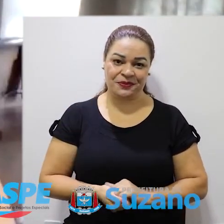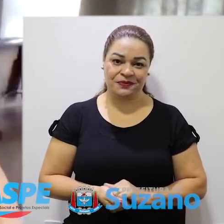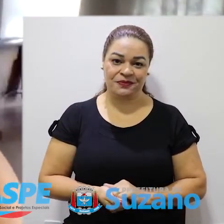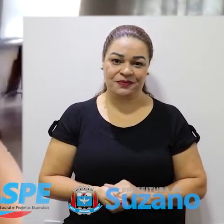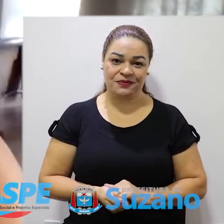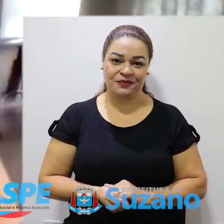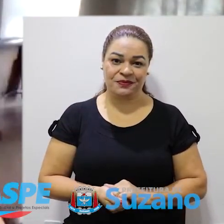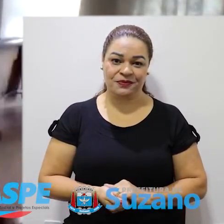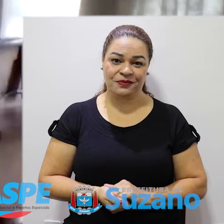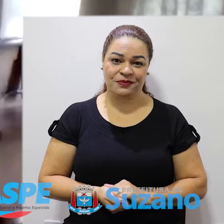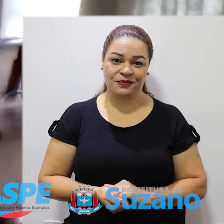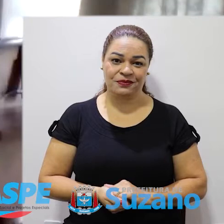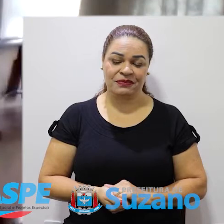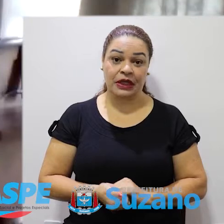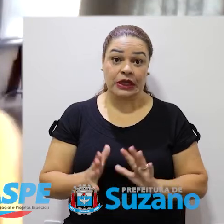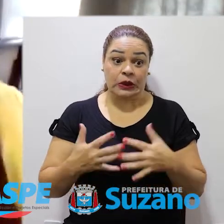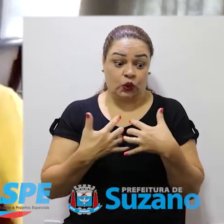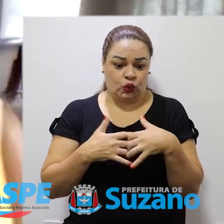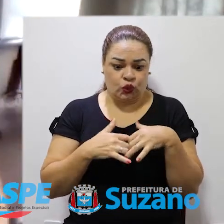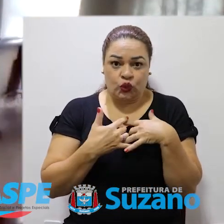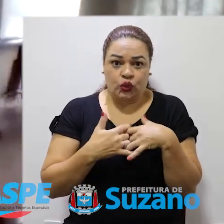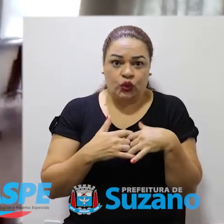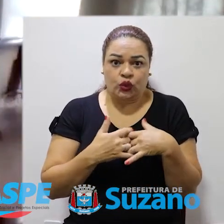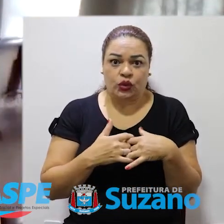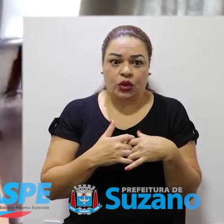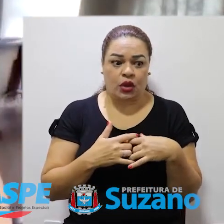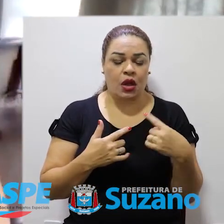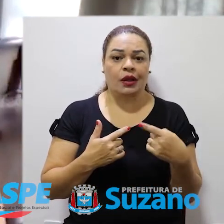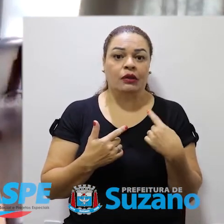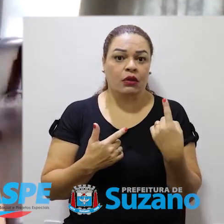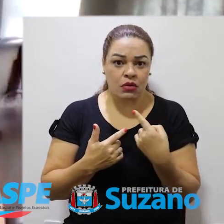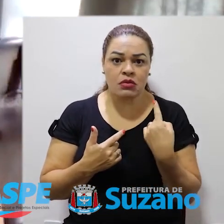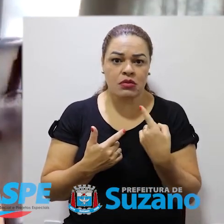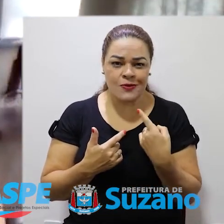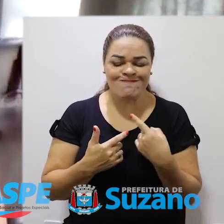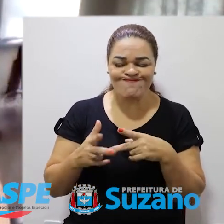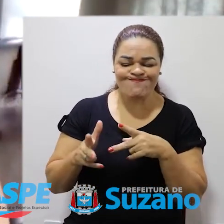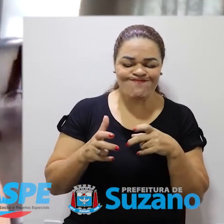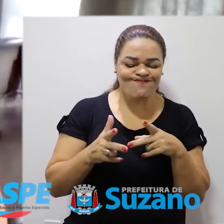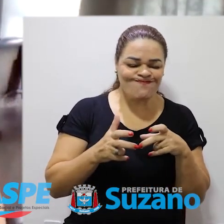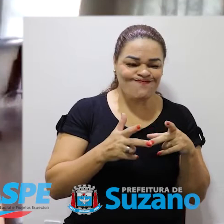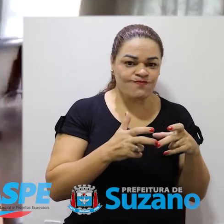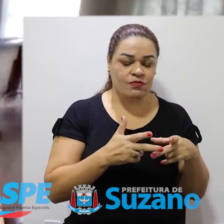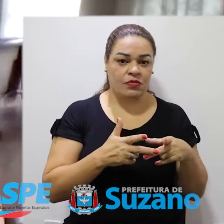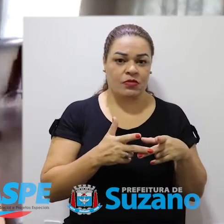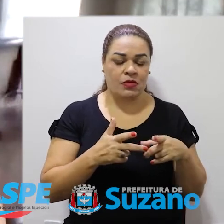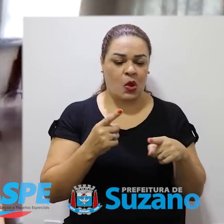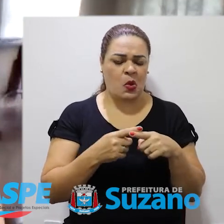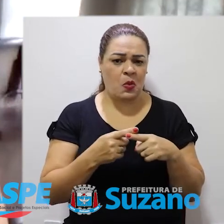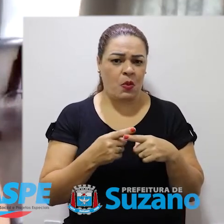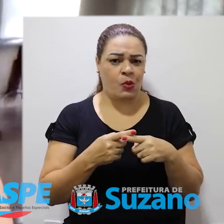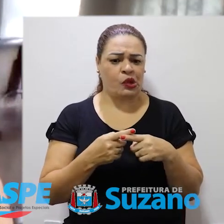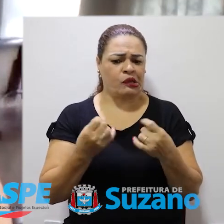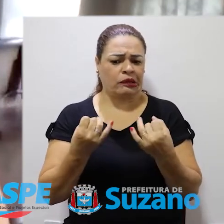Qual que é o grande nó, né, que a gente também tem com relação, quando a gente fala da língua, né? Por